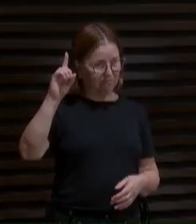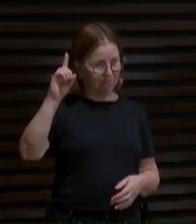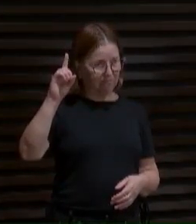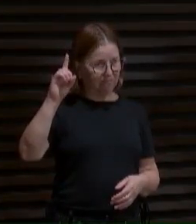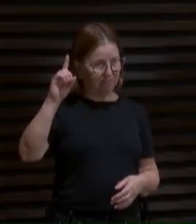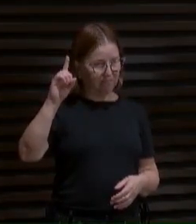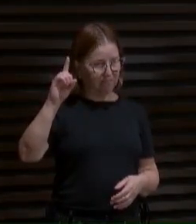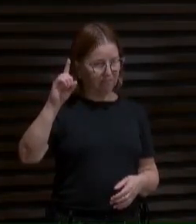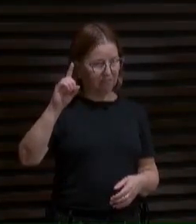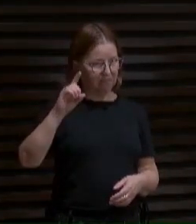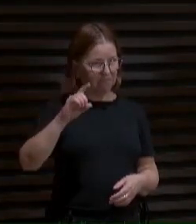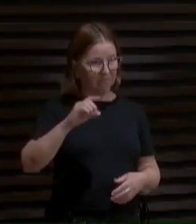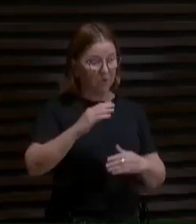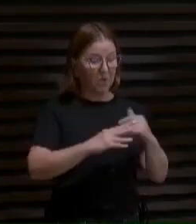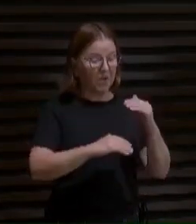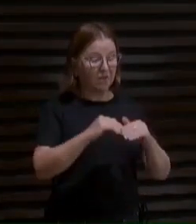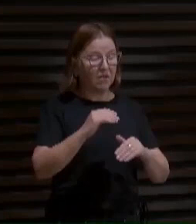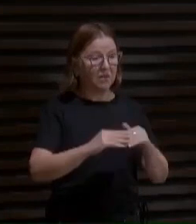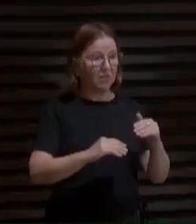vossas mãos.